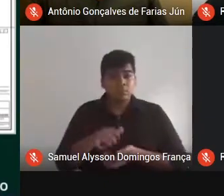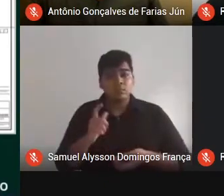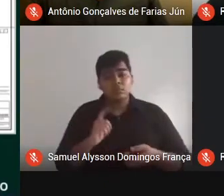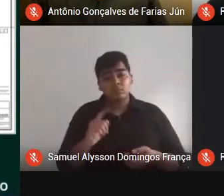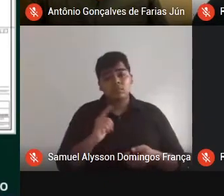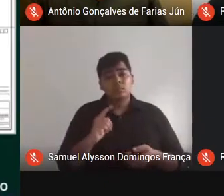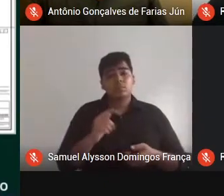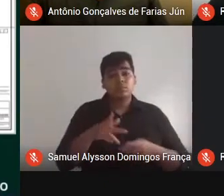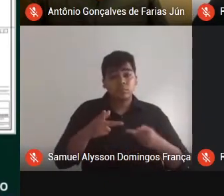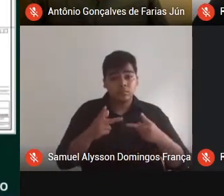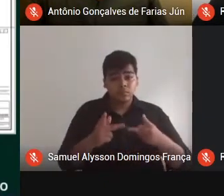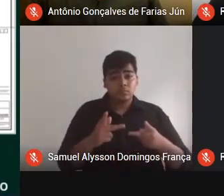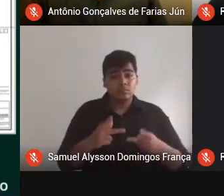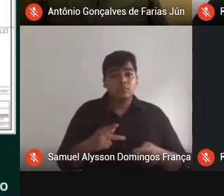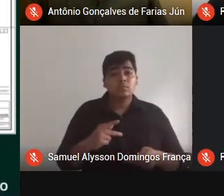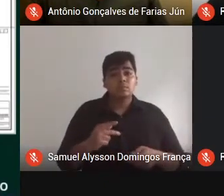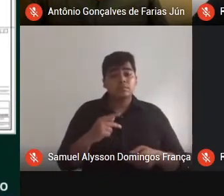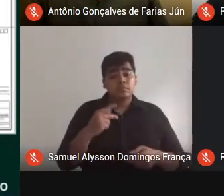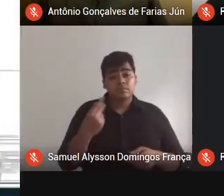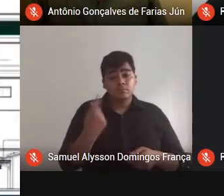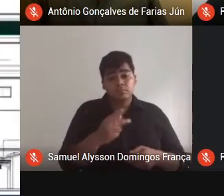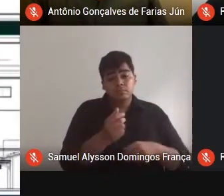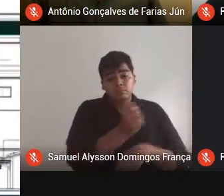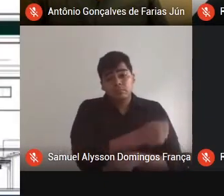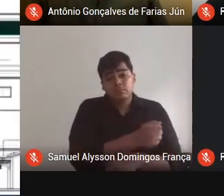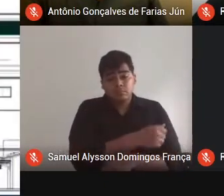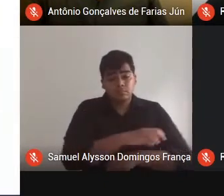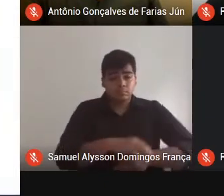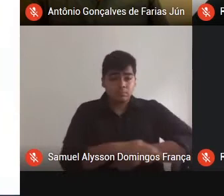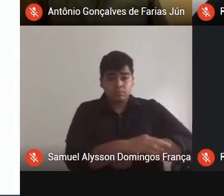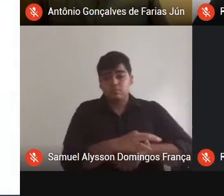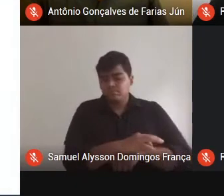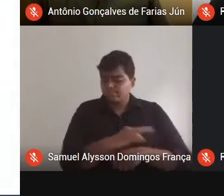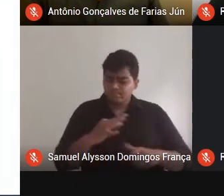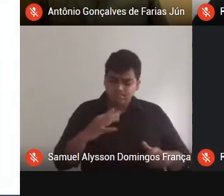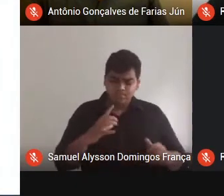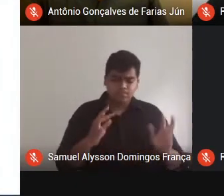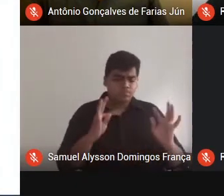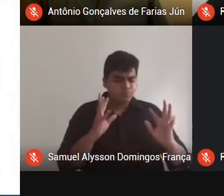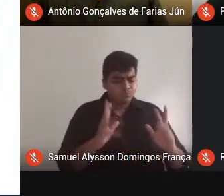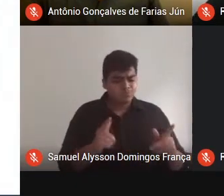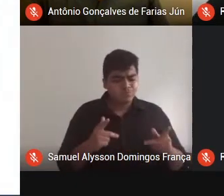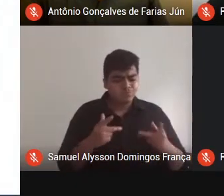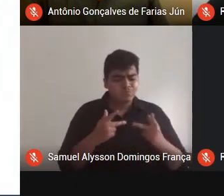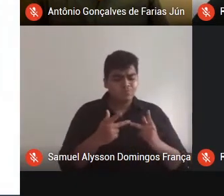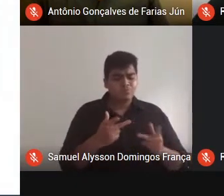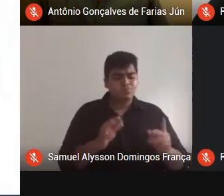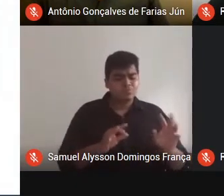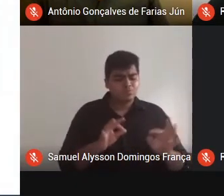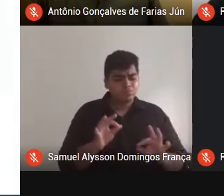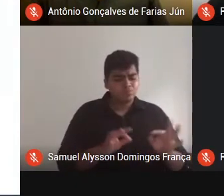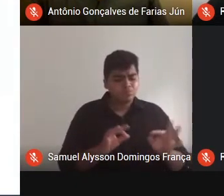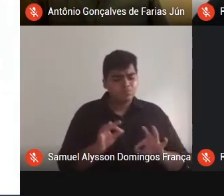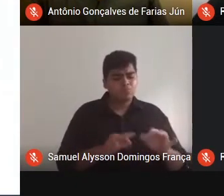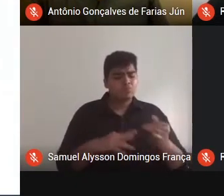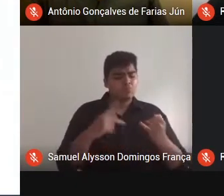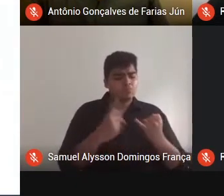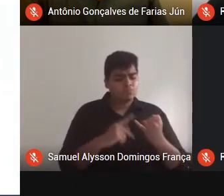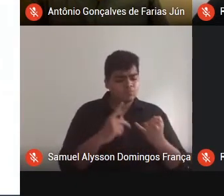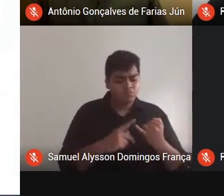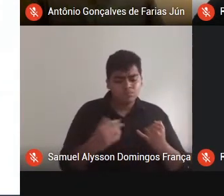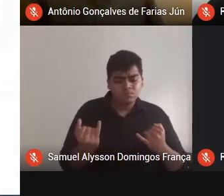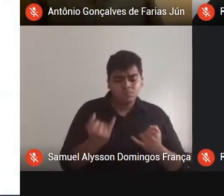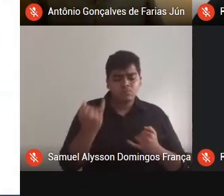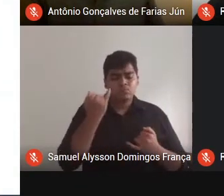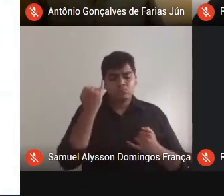os alunos de edificações, fizeram todo o projeto e todo o processo, né, de programa de necessidades, atendendo